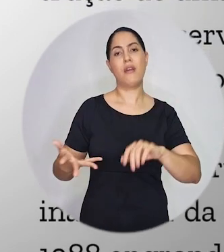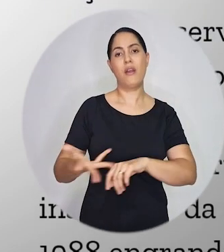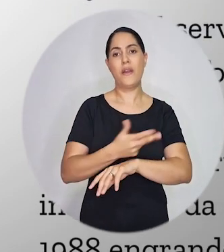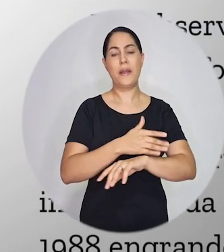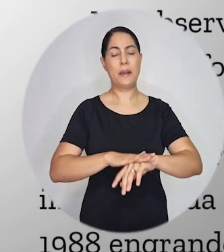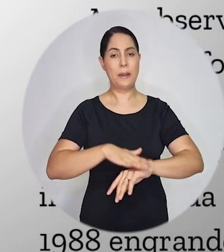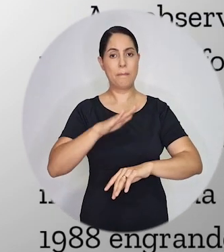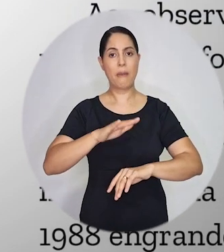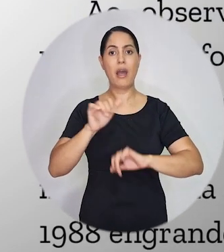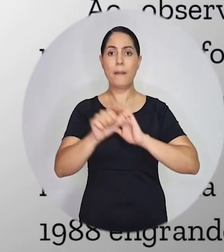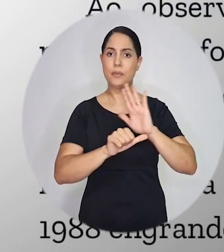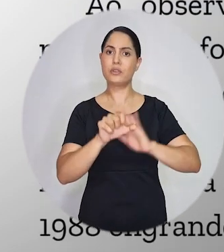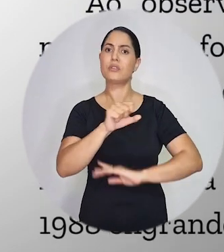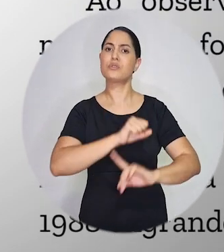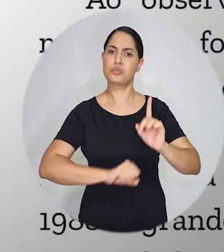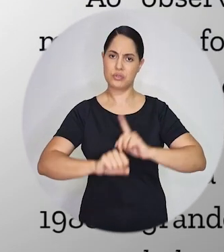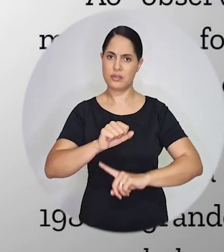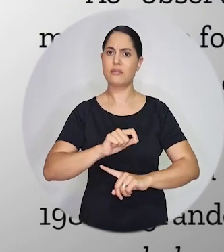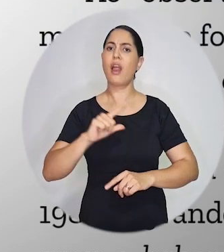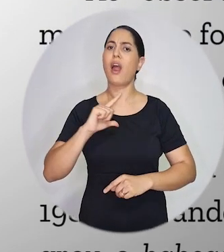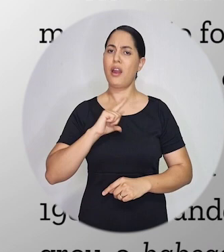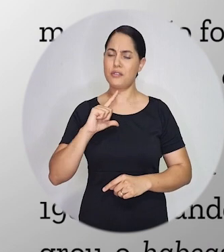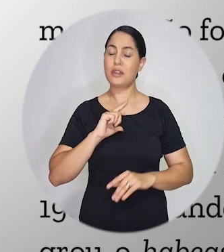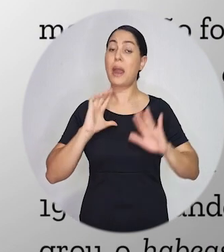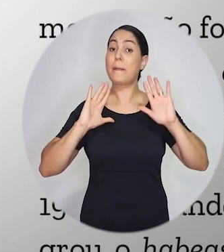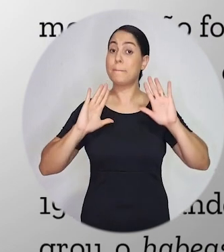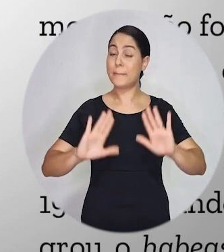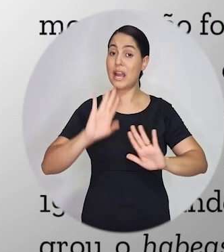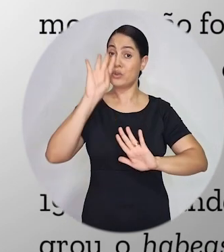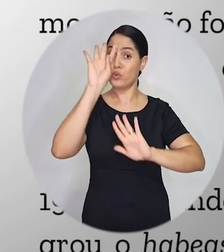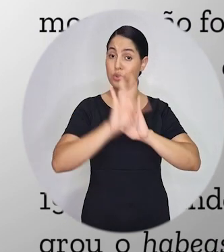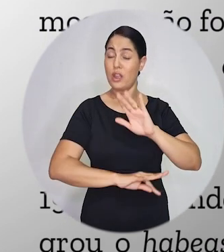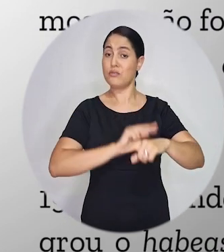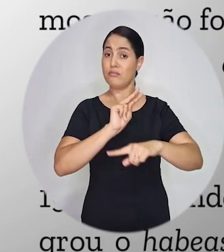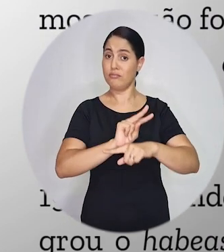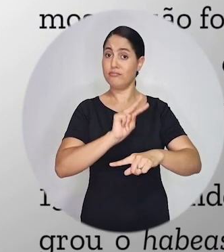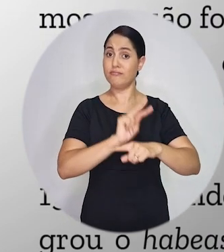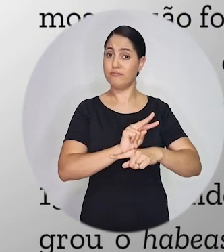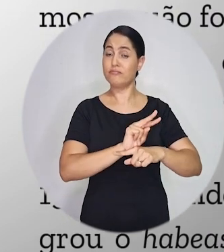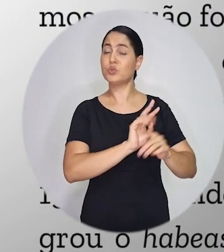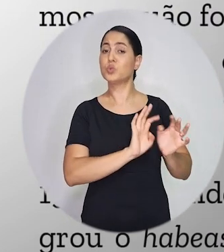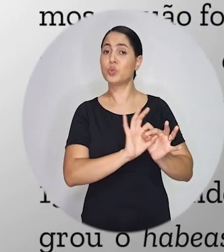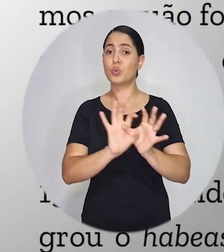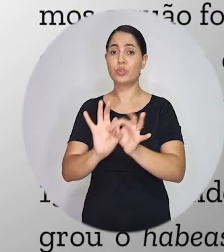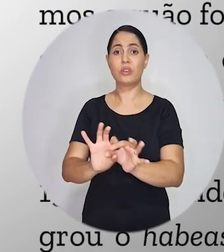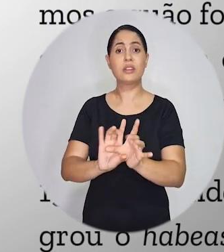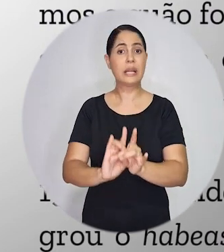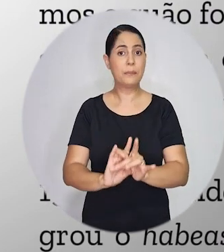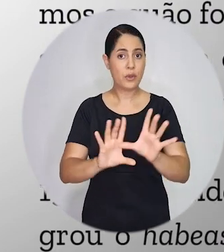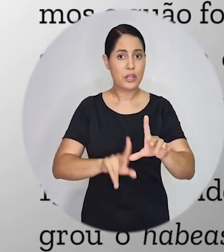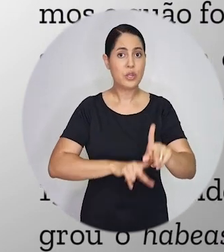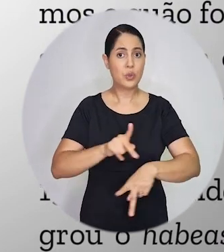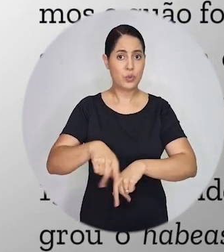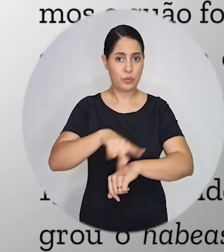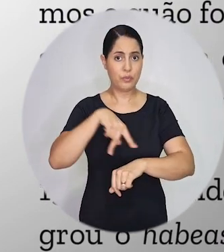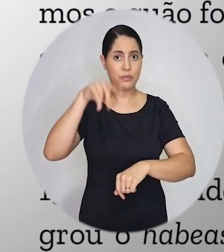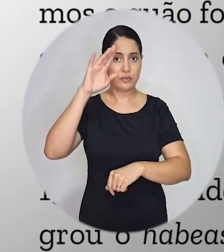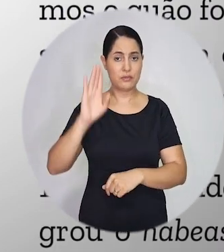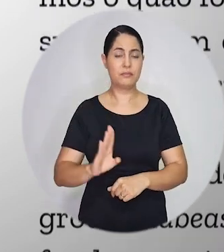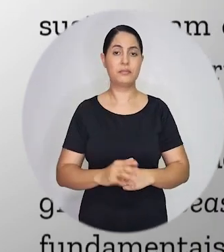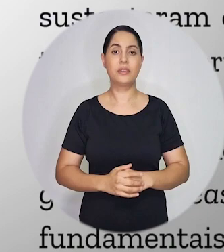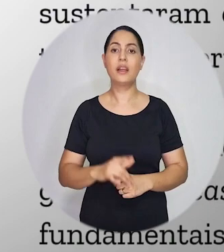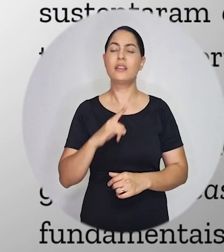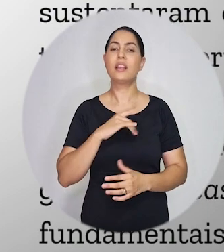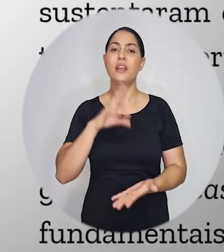foi aprimorado, adequado às mudanças da nossa sociedade e permanece como esteio do Pacto Democrático firmado pelo povo